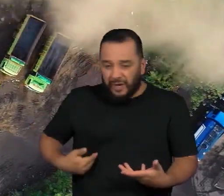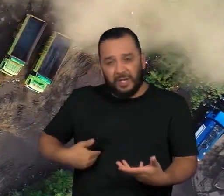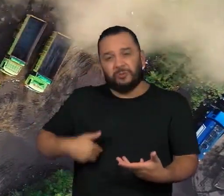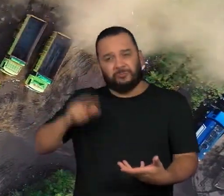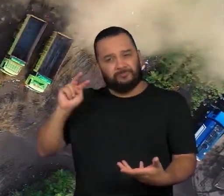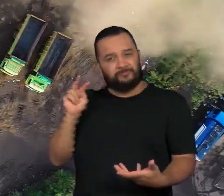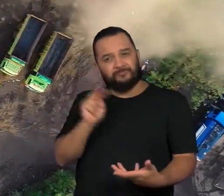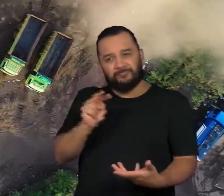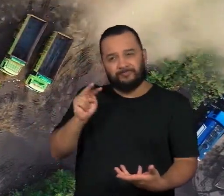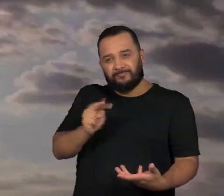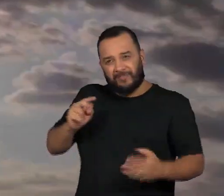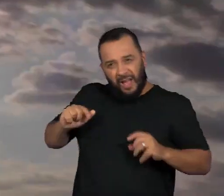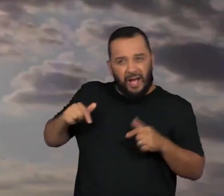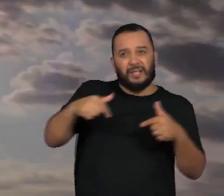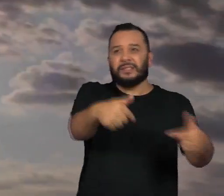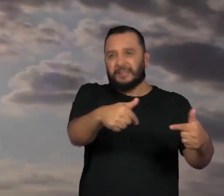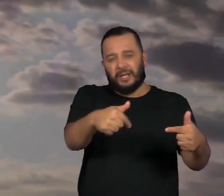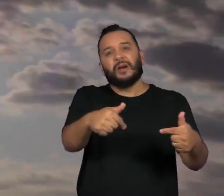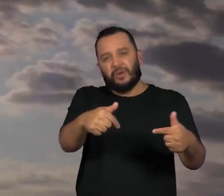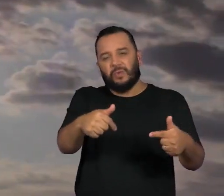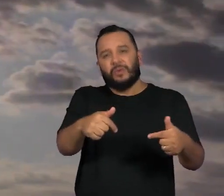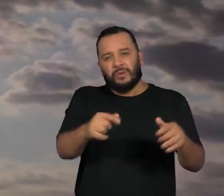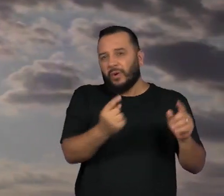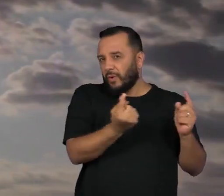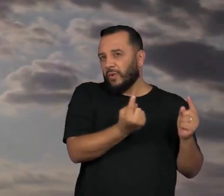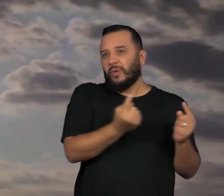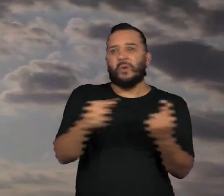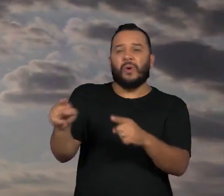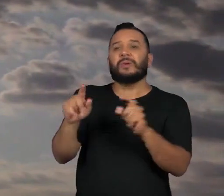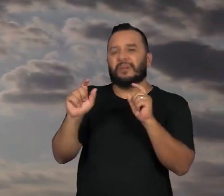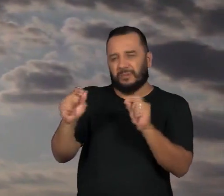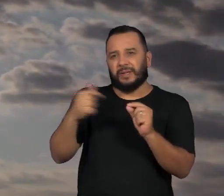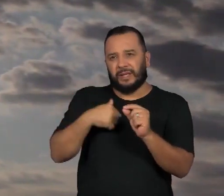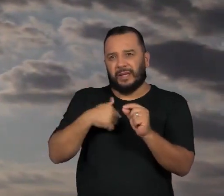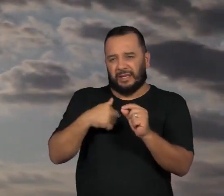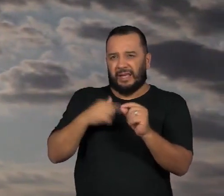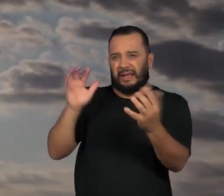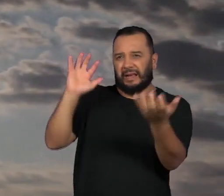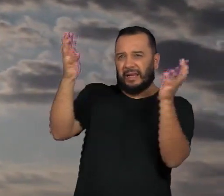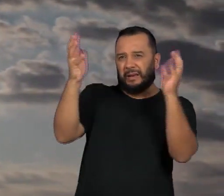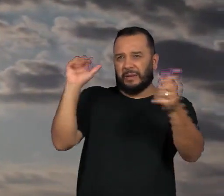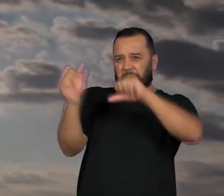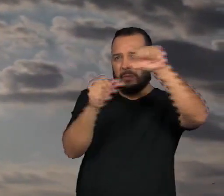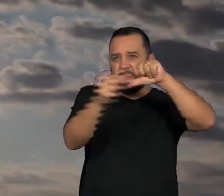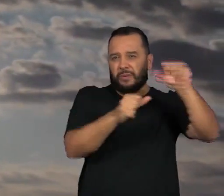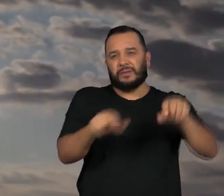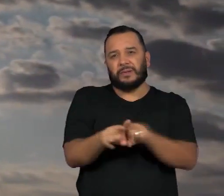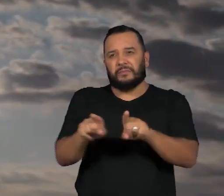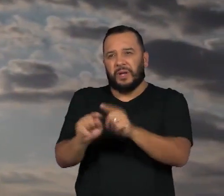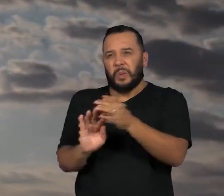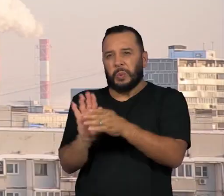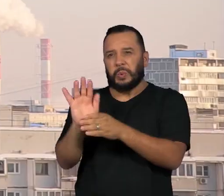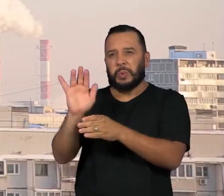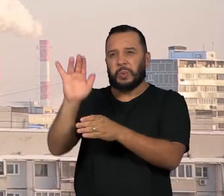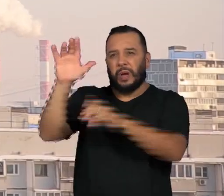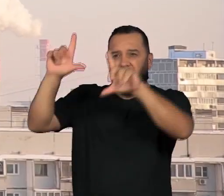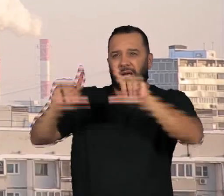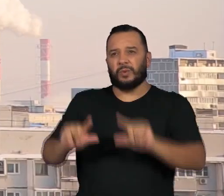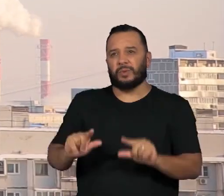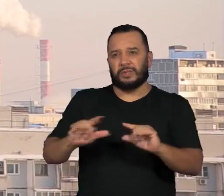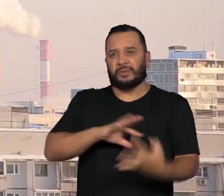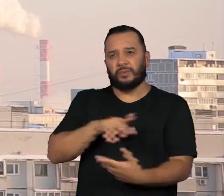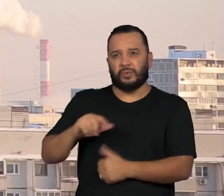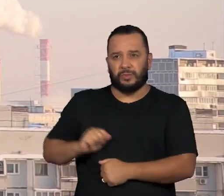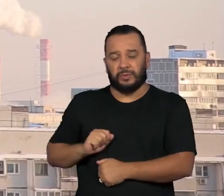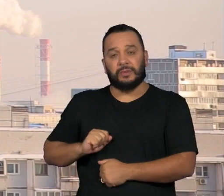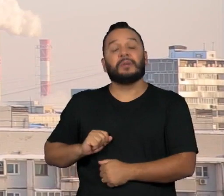viáveis e eficazes para combater a crise climática e reduzir as emissões de poluentes no mundo inteiro. Para isso, é